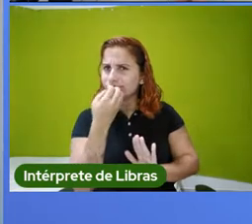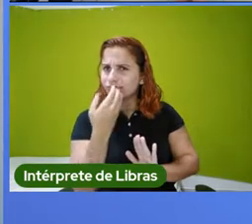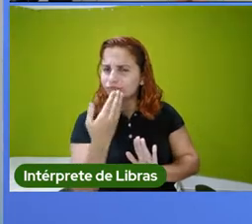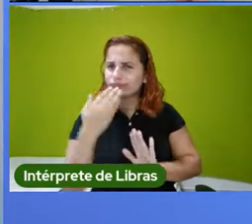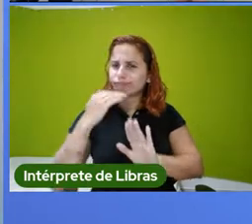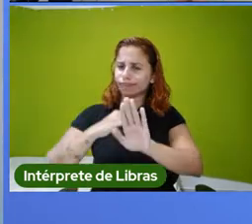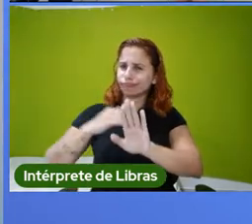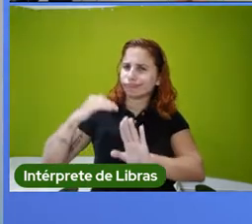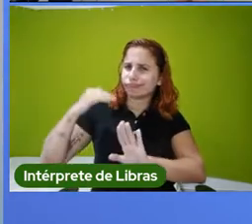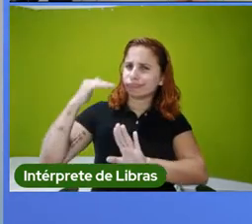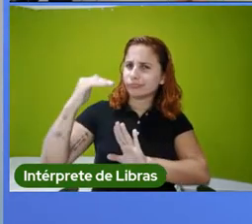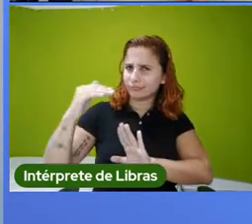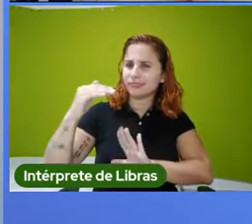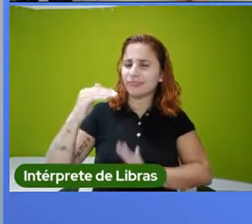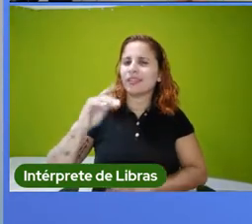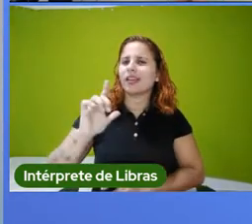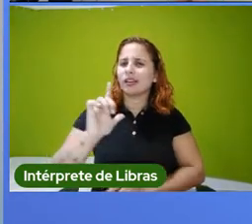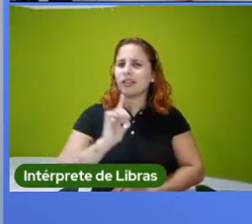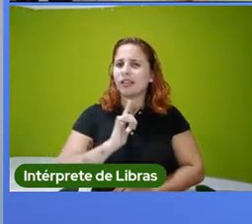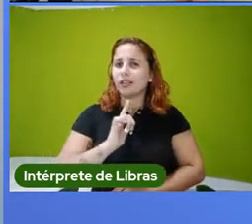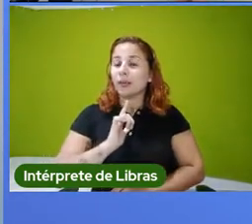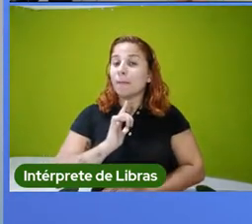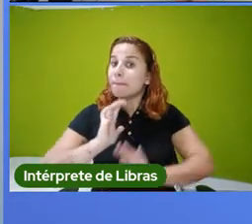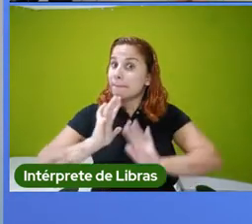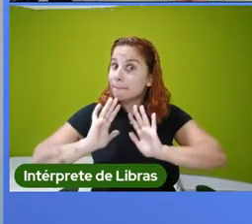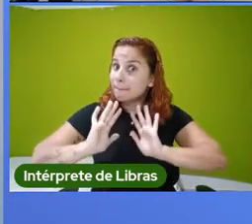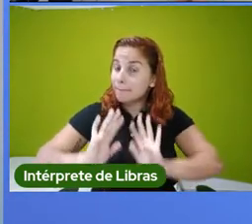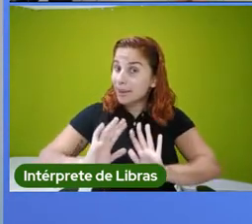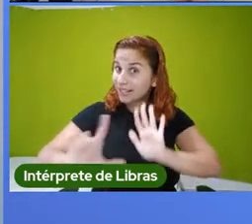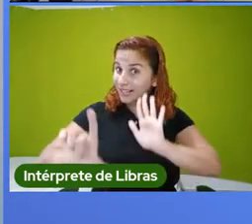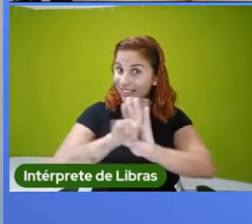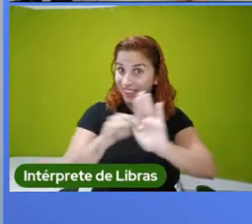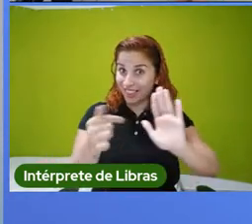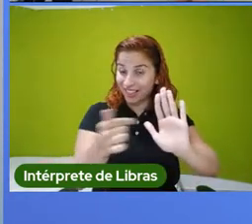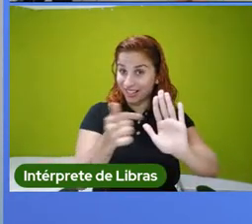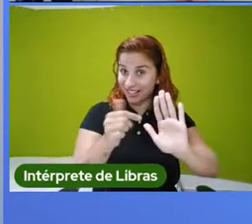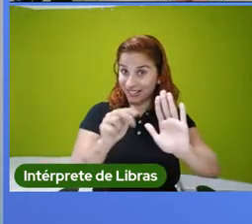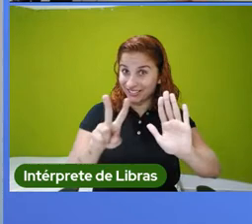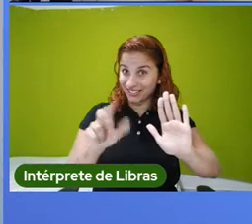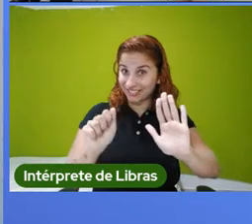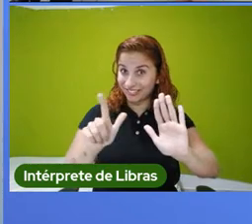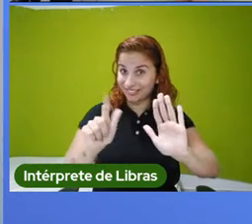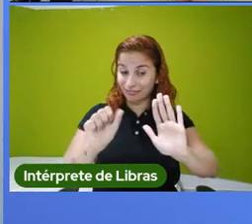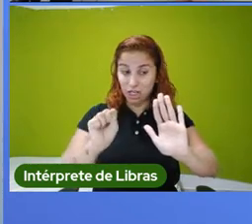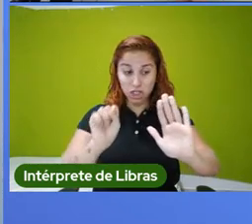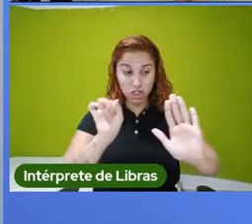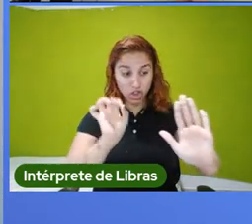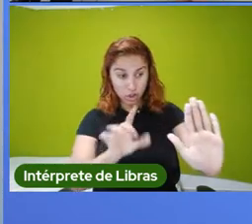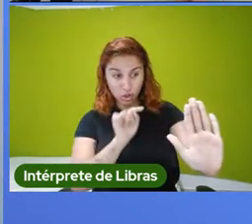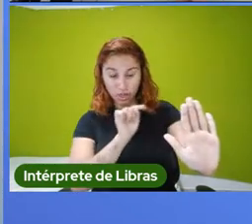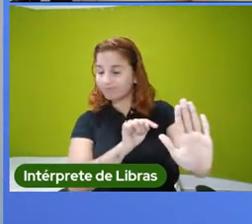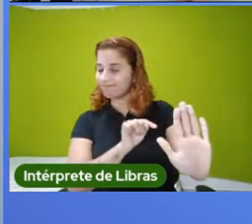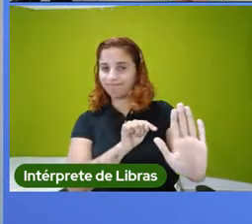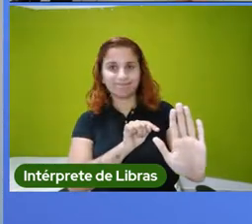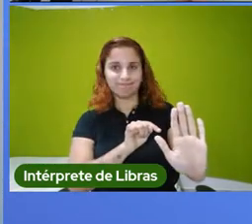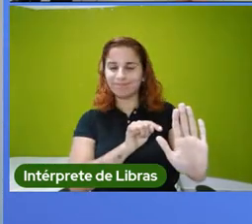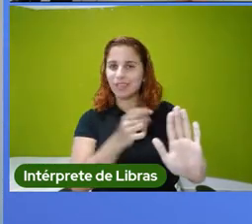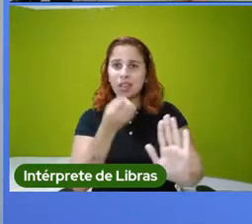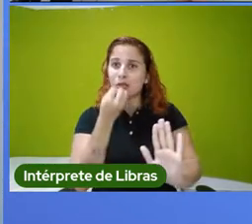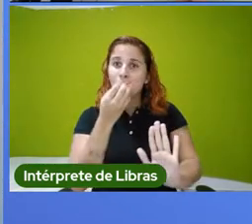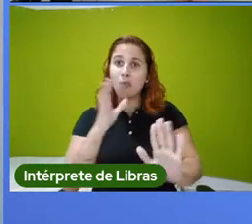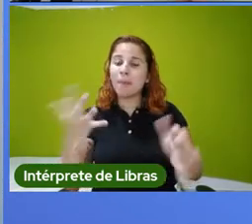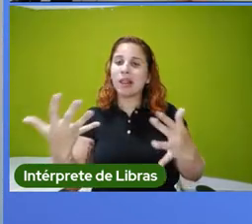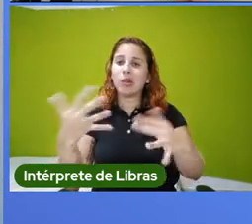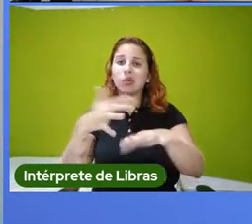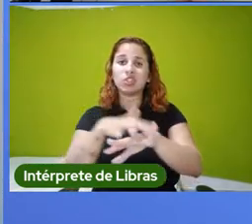buscam replicar nos seus países. Só que apenas a lei de cotas a gente sabe que foi insuficiente para promover a inclusão no